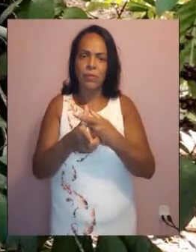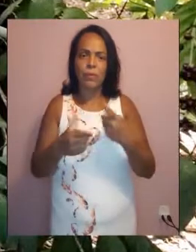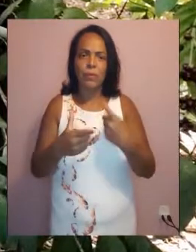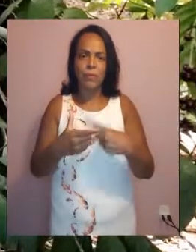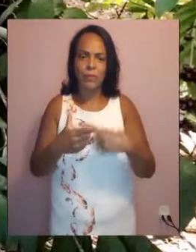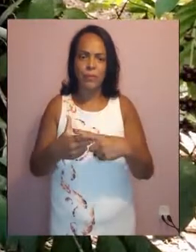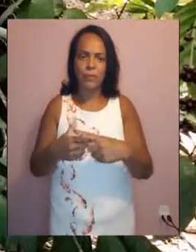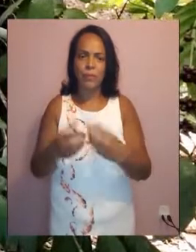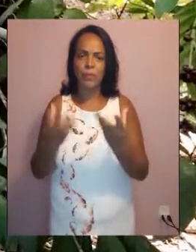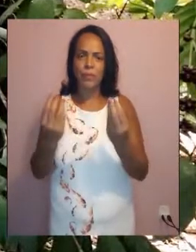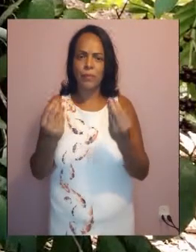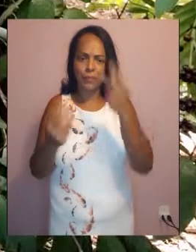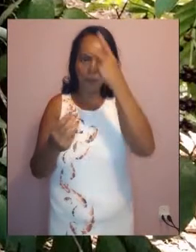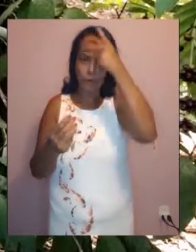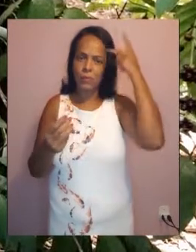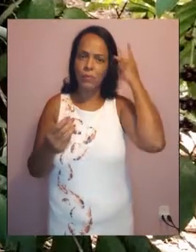descontada